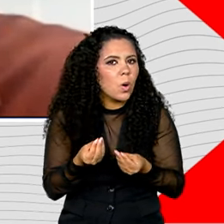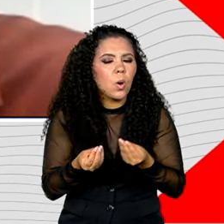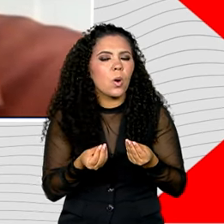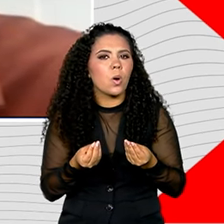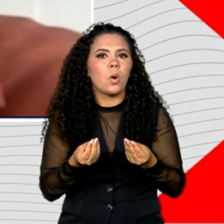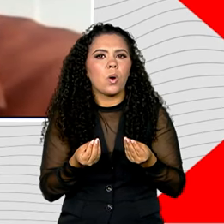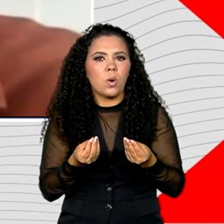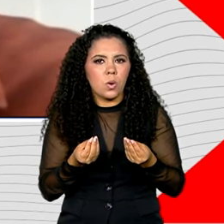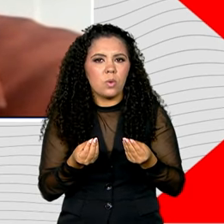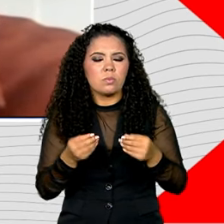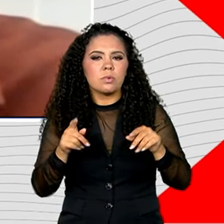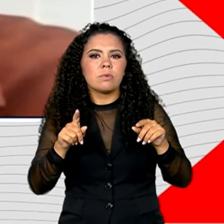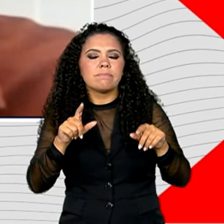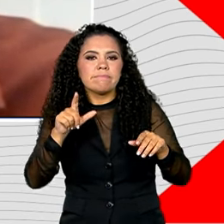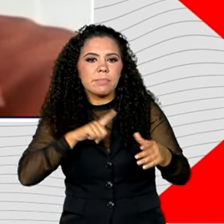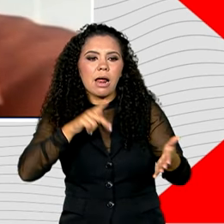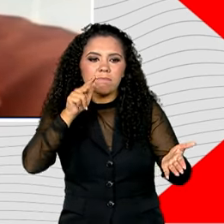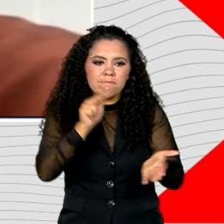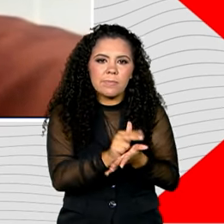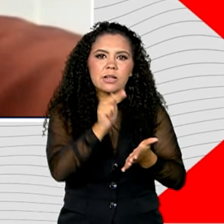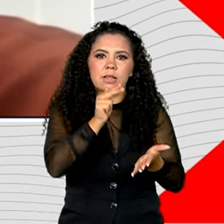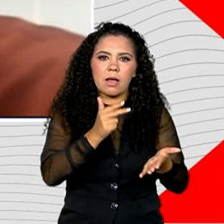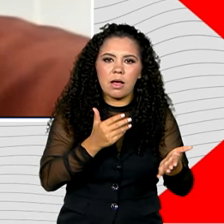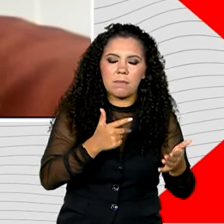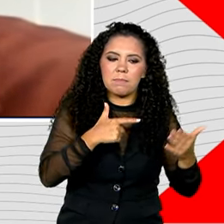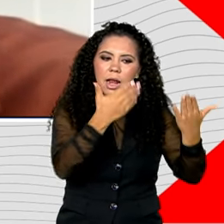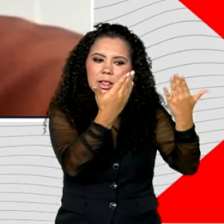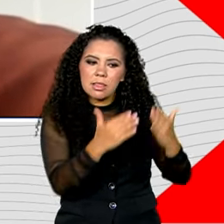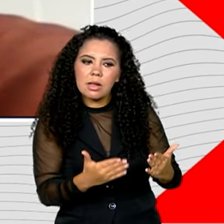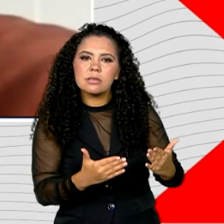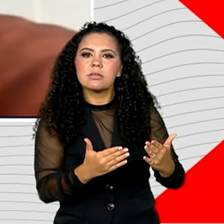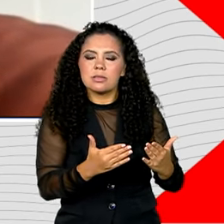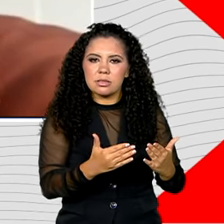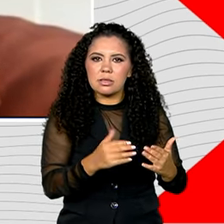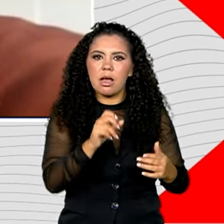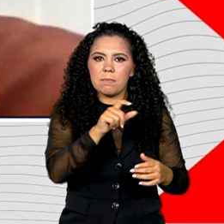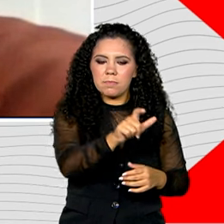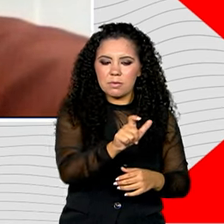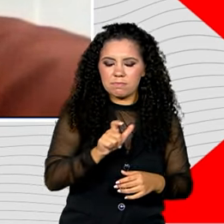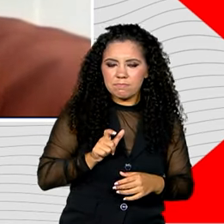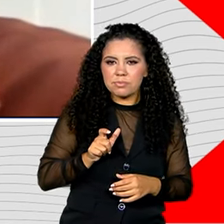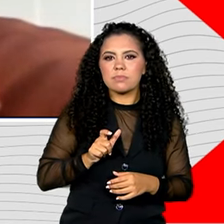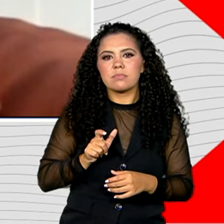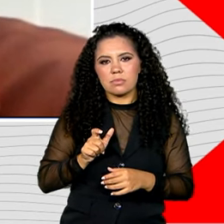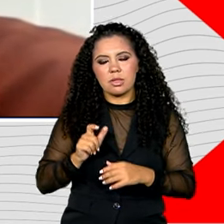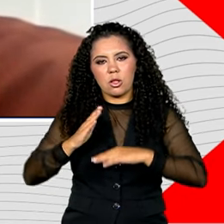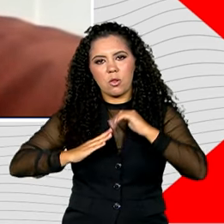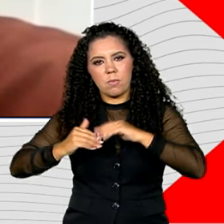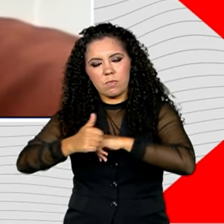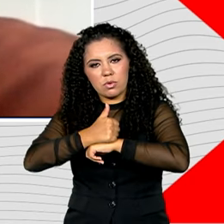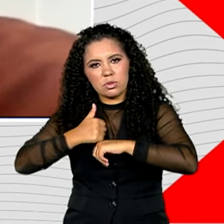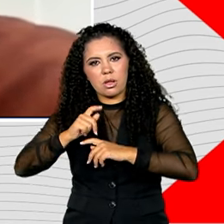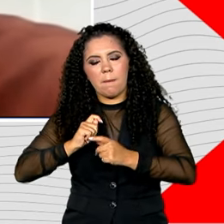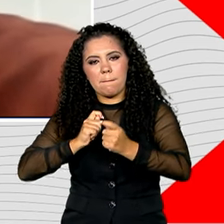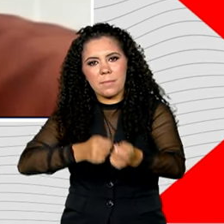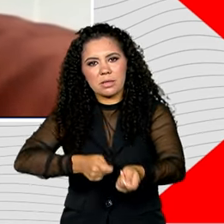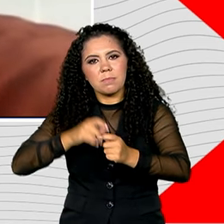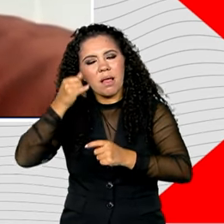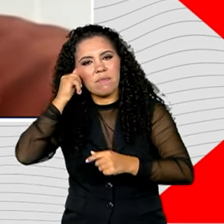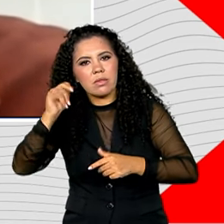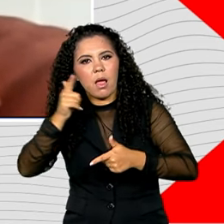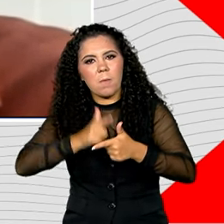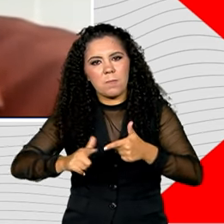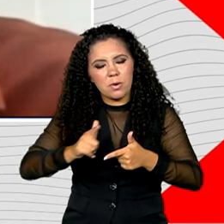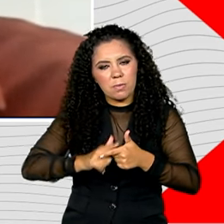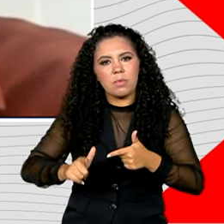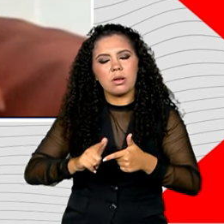reforço nessa validação para que esse registro seja realmente transparente e não tenhamos problemas como esses de operações de polícia em cima dessas